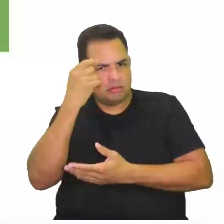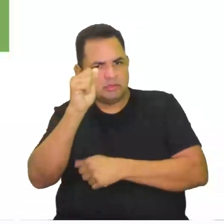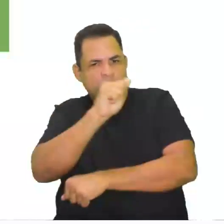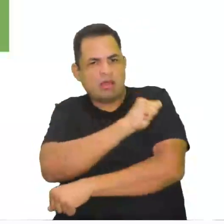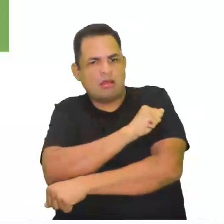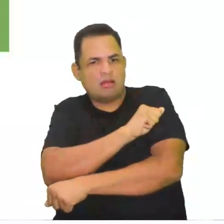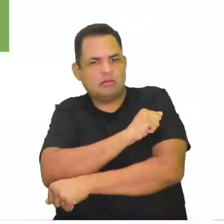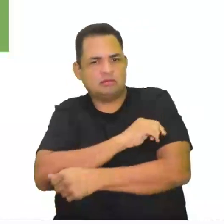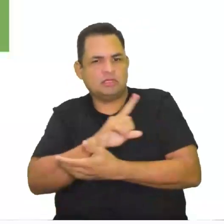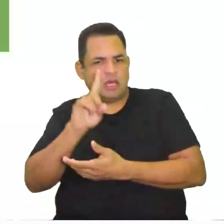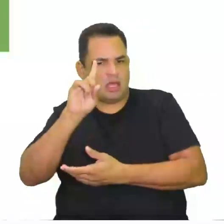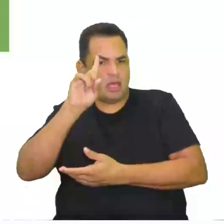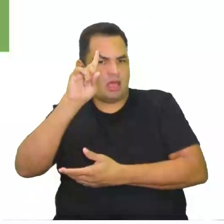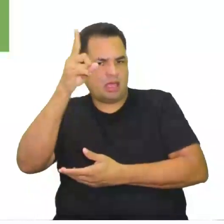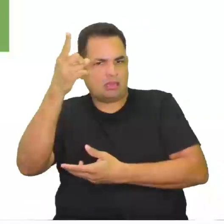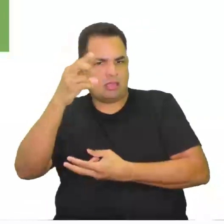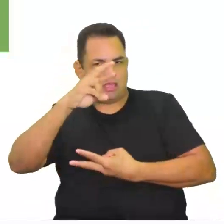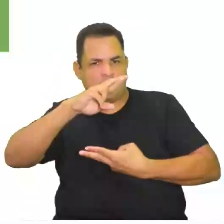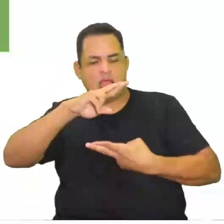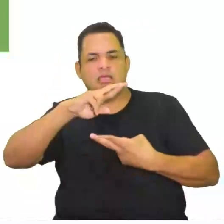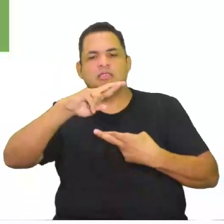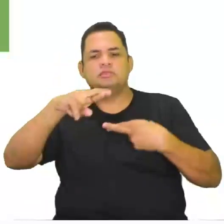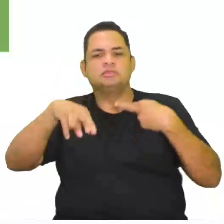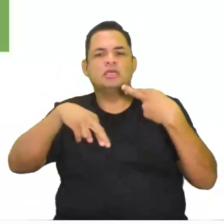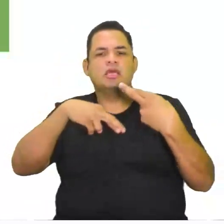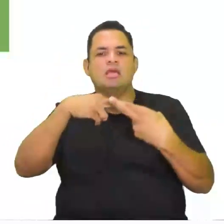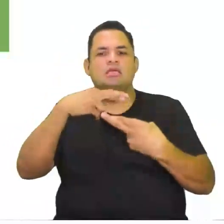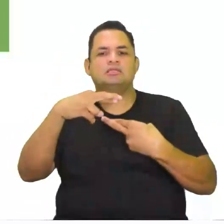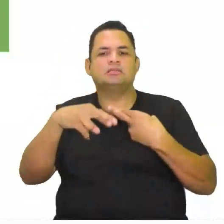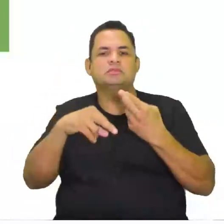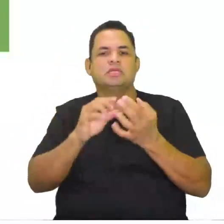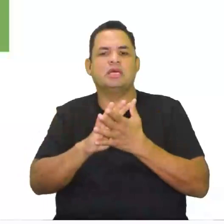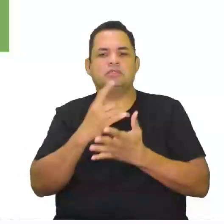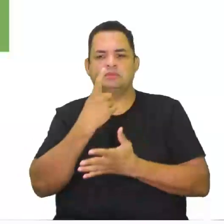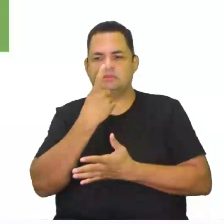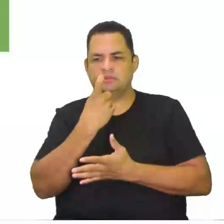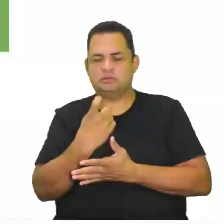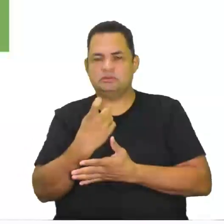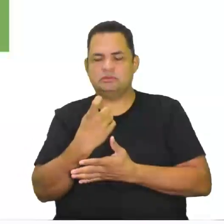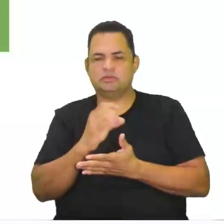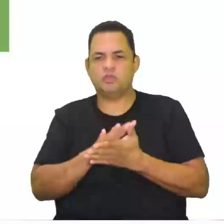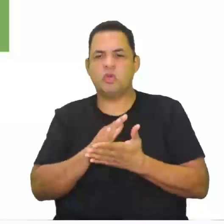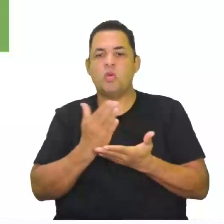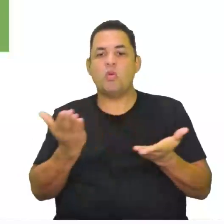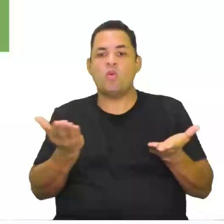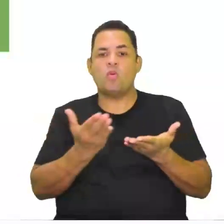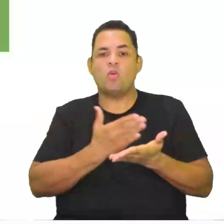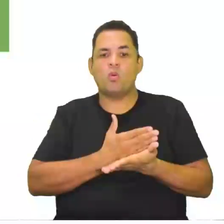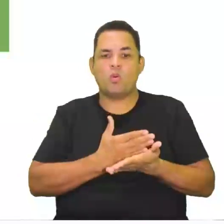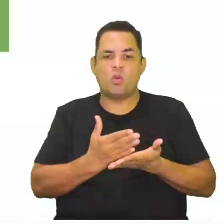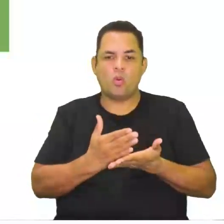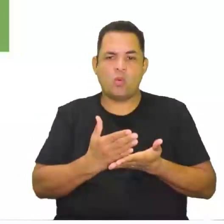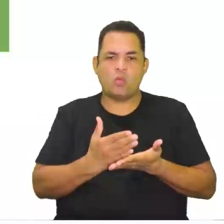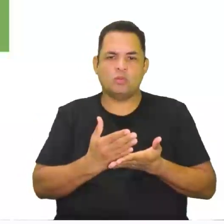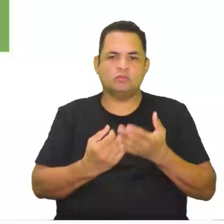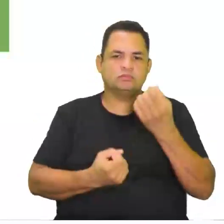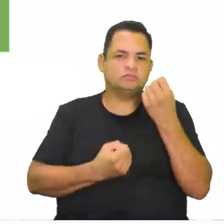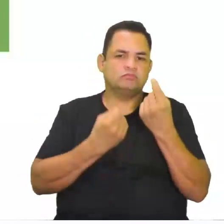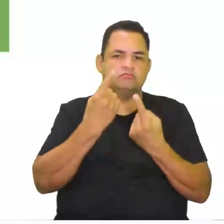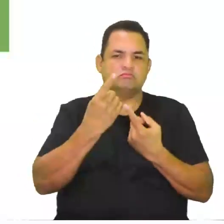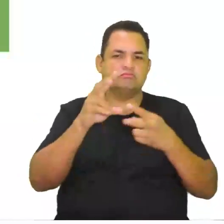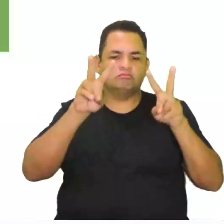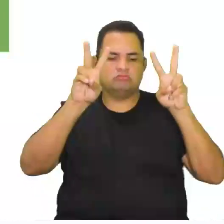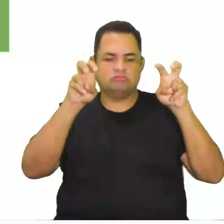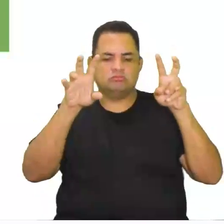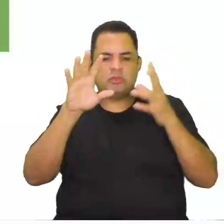de reciclagem do lixo. Hoje nós começamos a falar sobre alguns